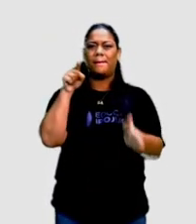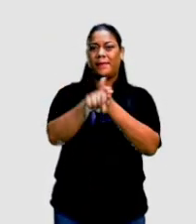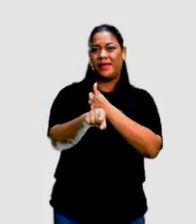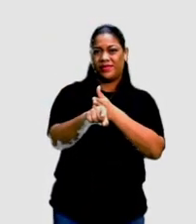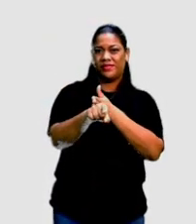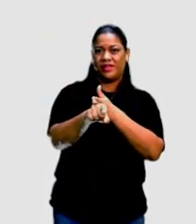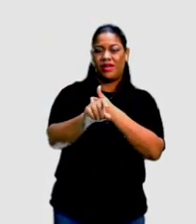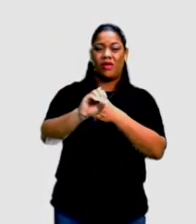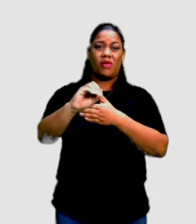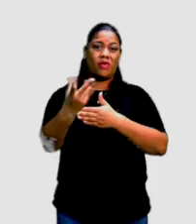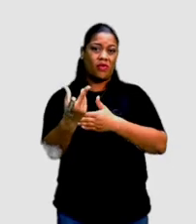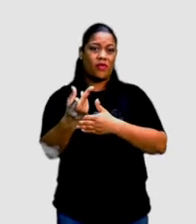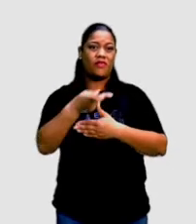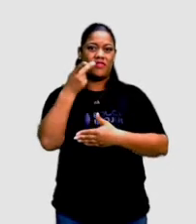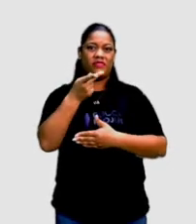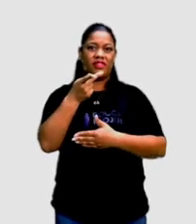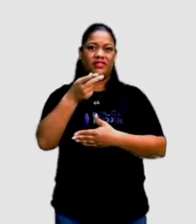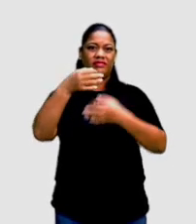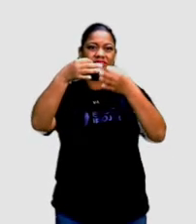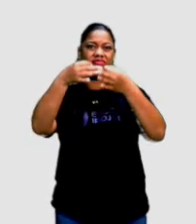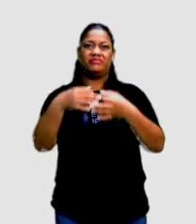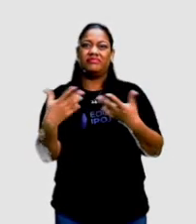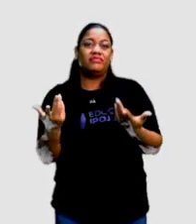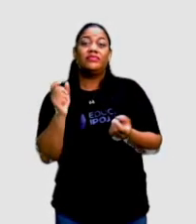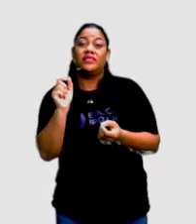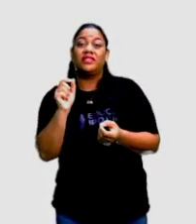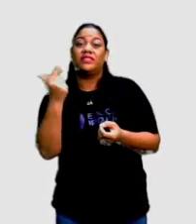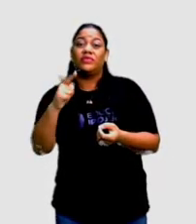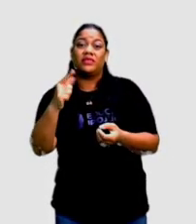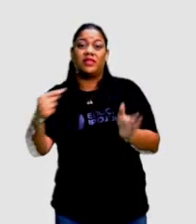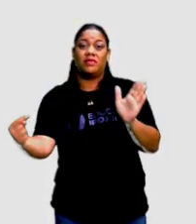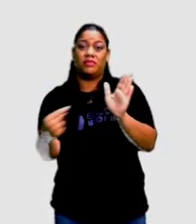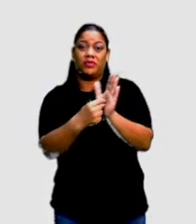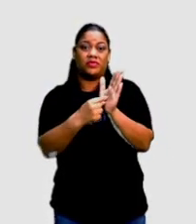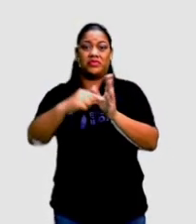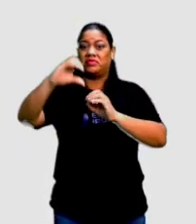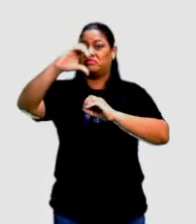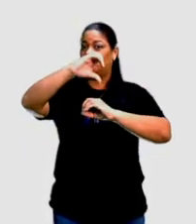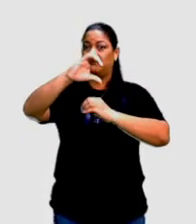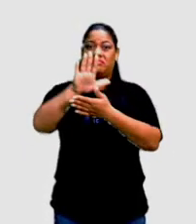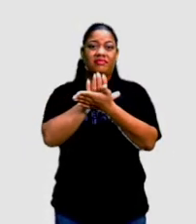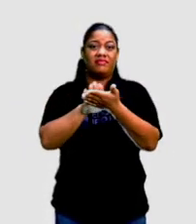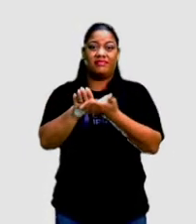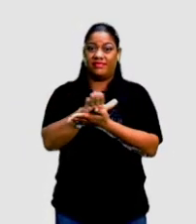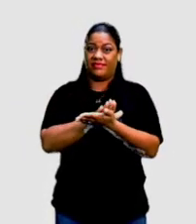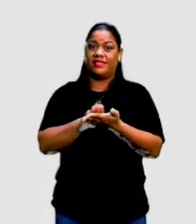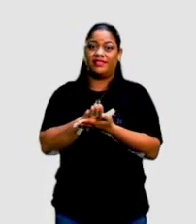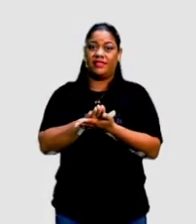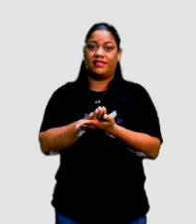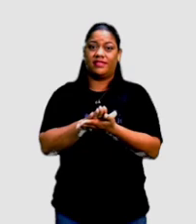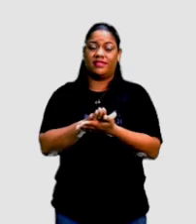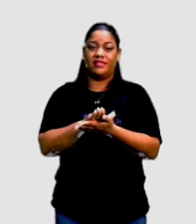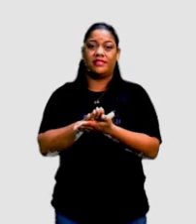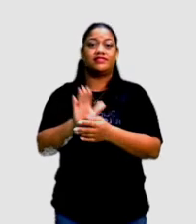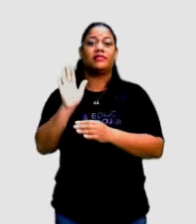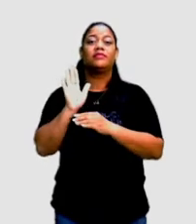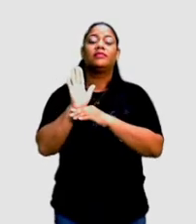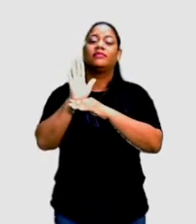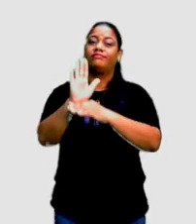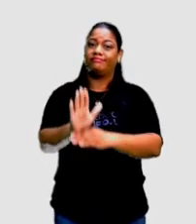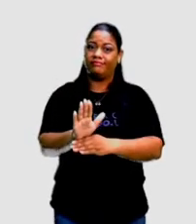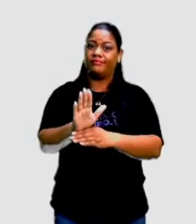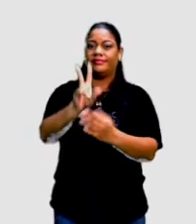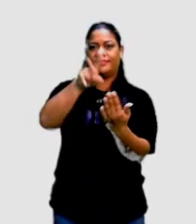uma pergunta ou uma afirmação, já que não havia um ponto final nem ponto de interrogação para auxiliar na